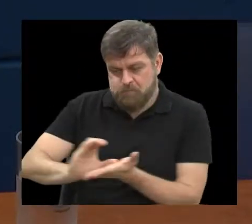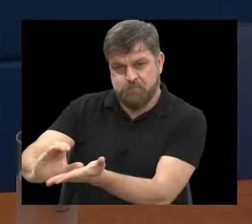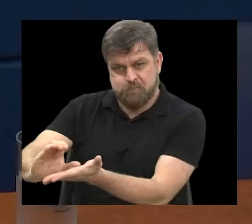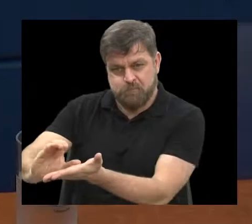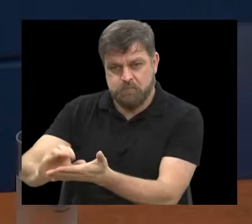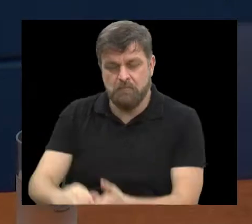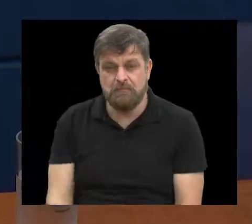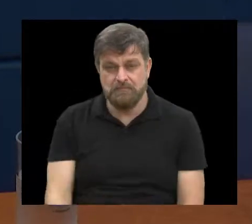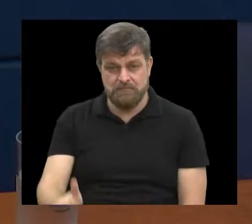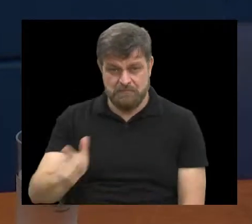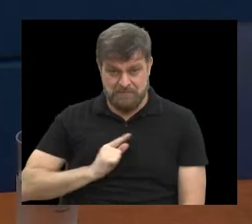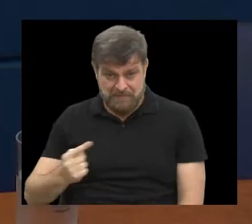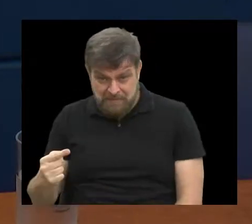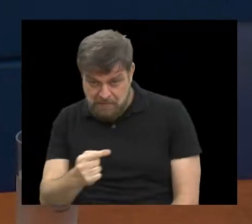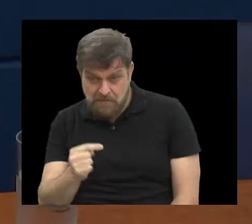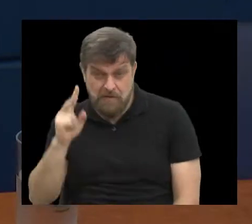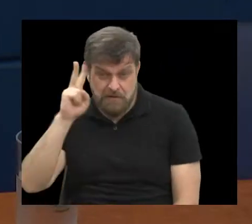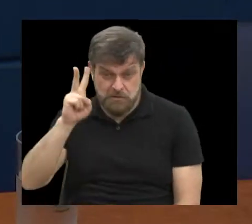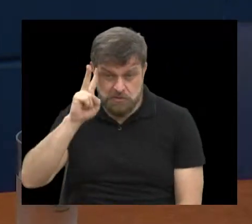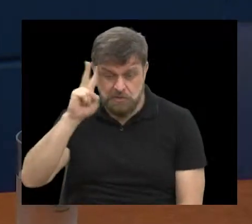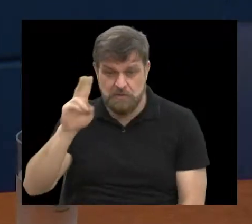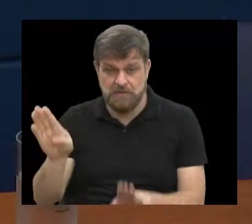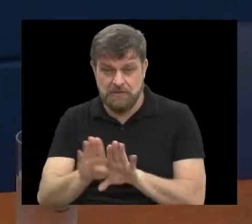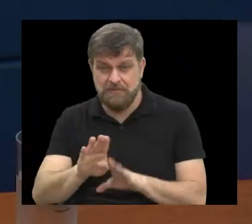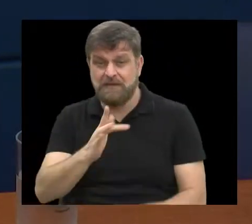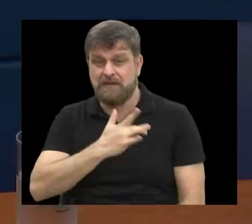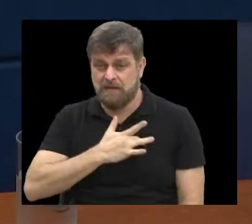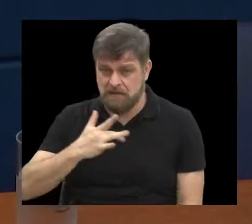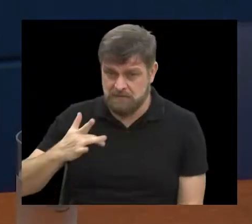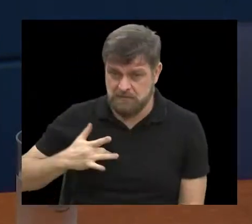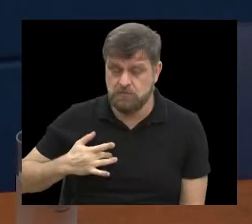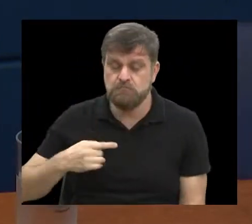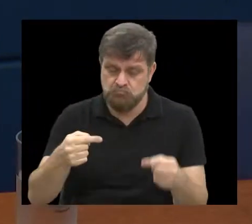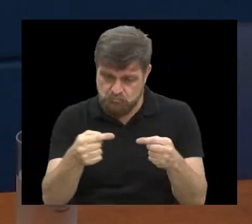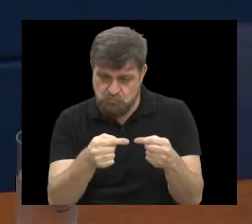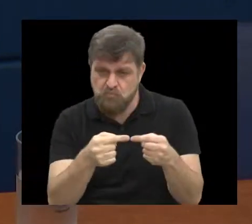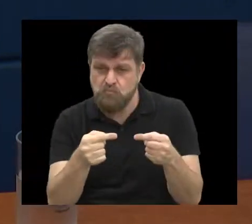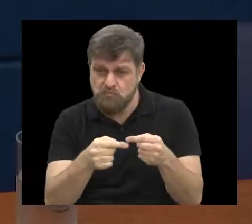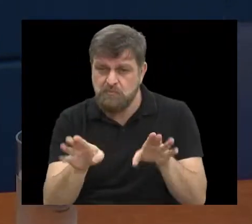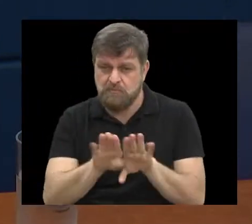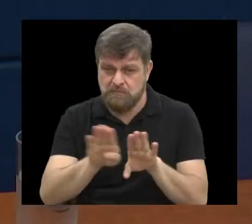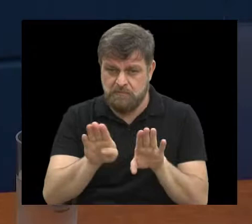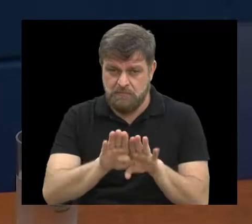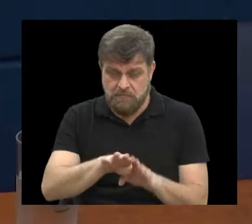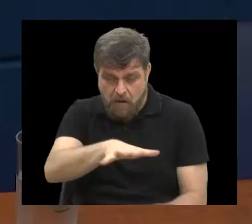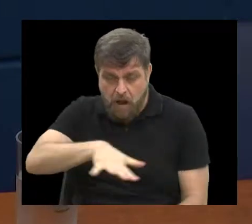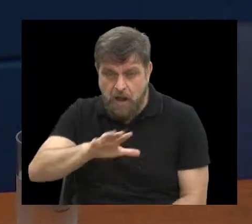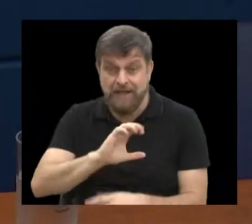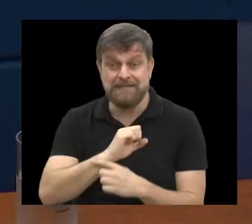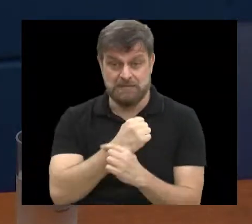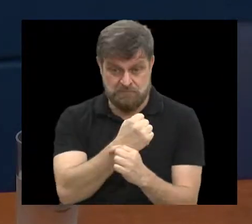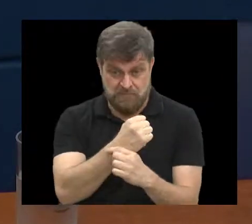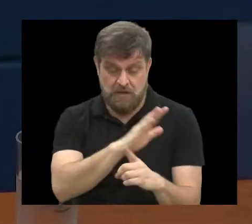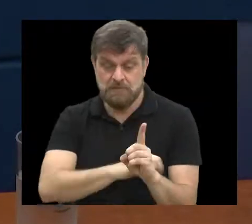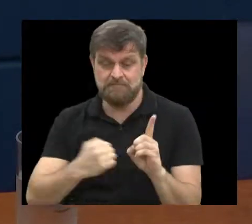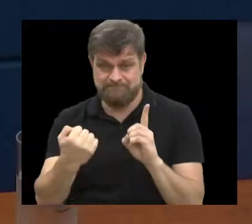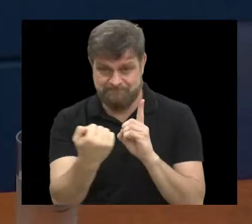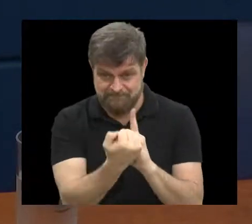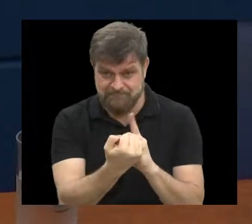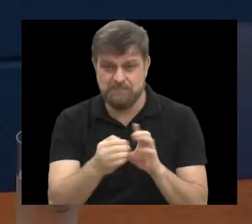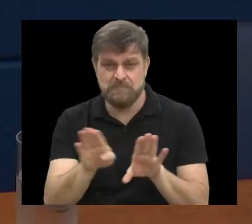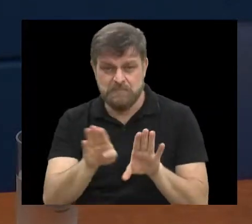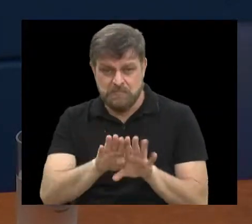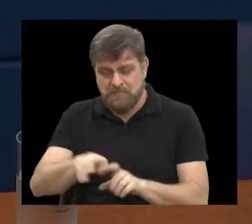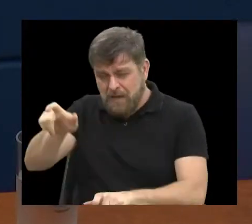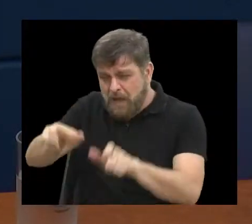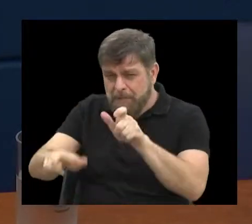Dentro do tripé, a gente lembra, né, que a saúde também faz parte, então, da Seguridade Social, também prestados a